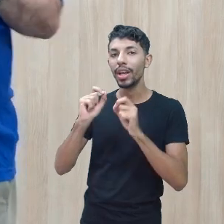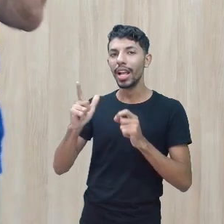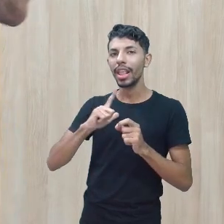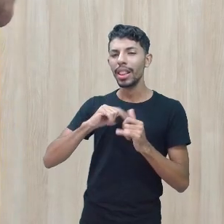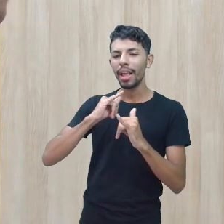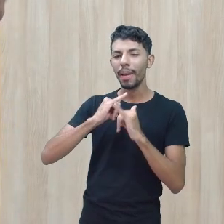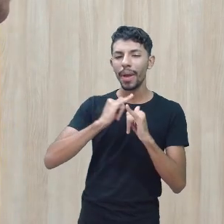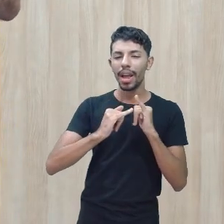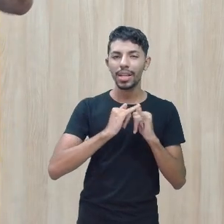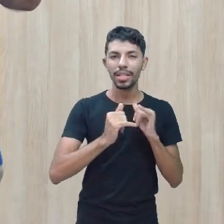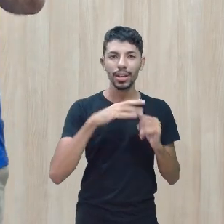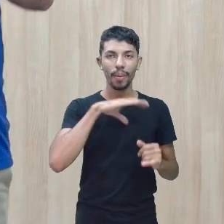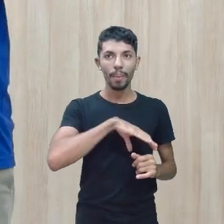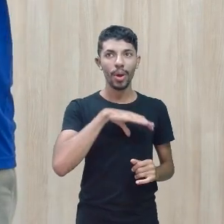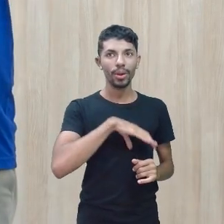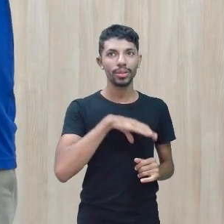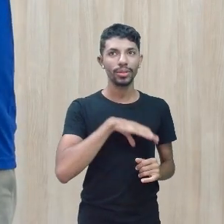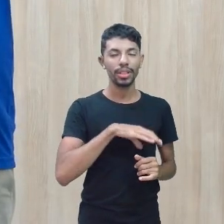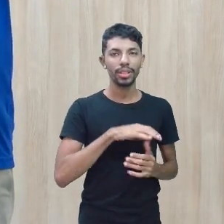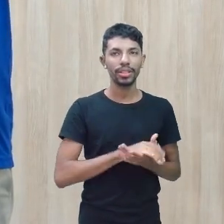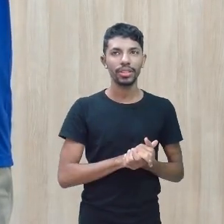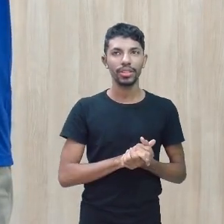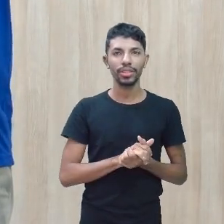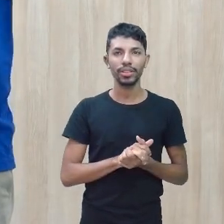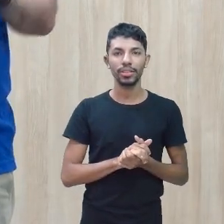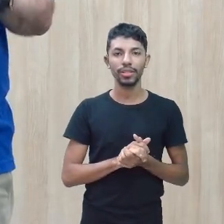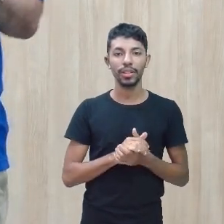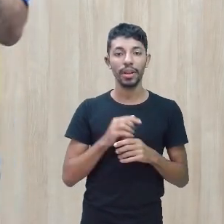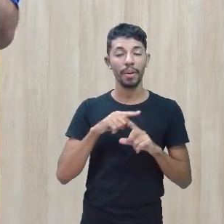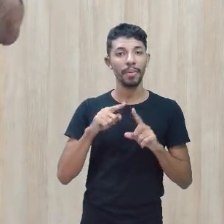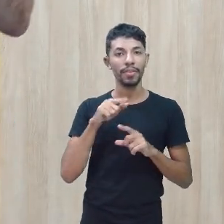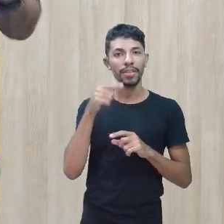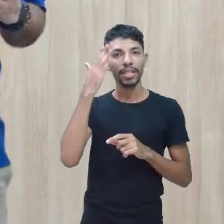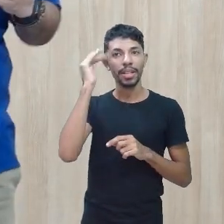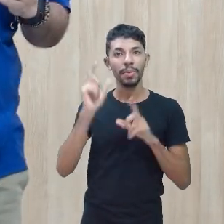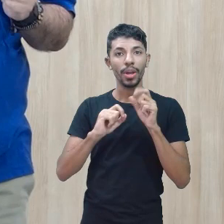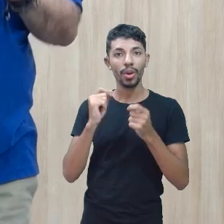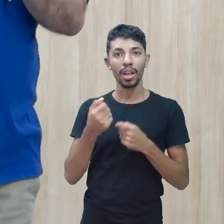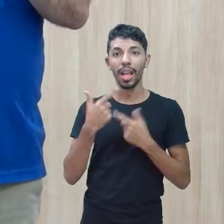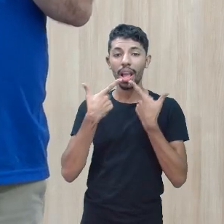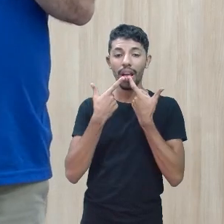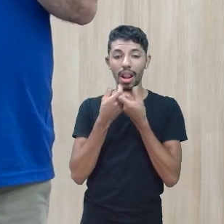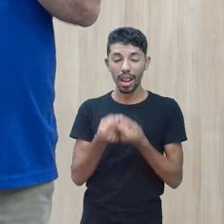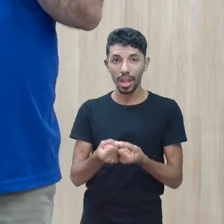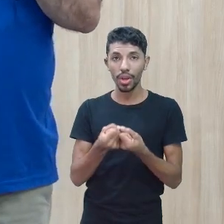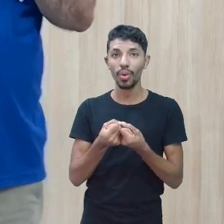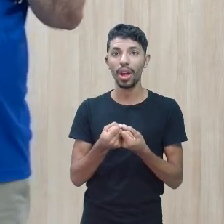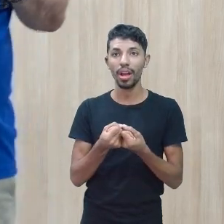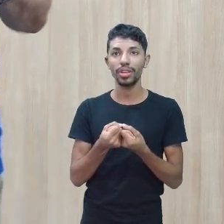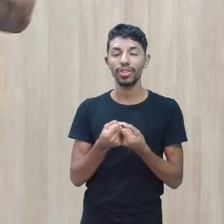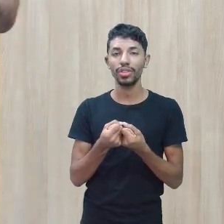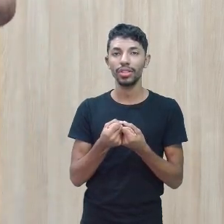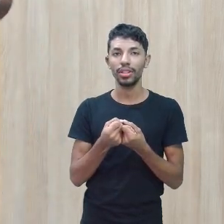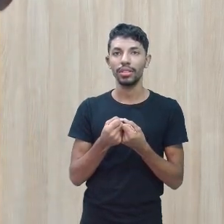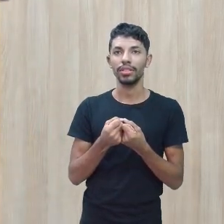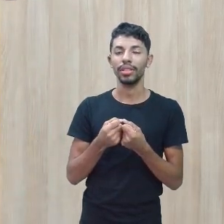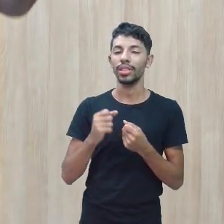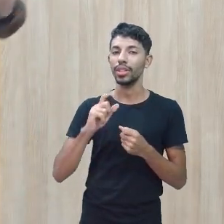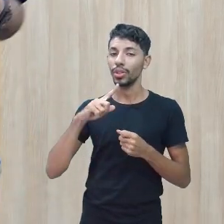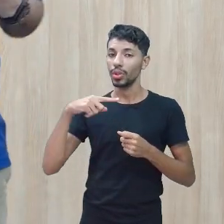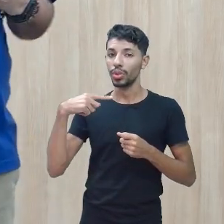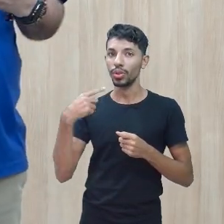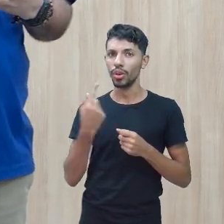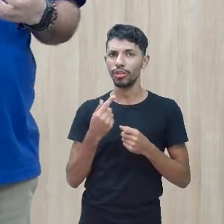que a linguagem dentre esses idiomas que a gente citou, que mais se assemelha ao português em